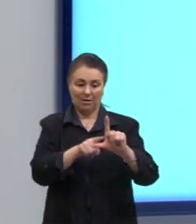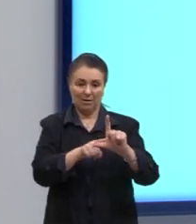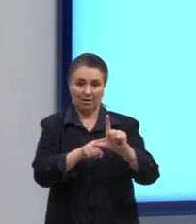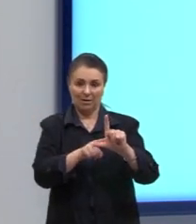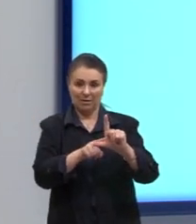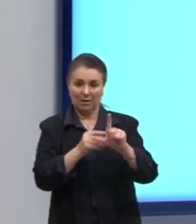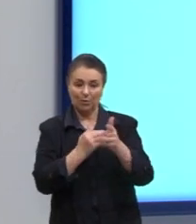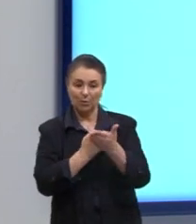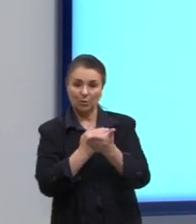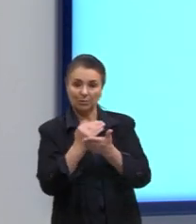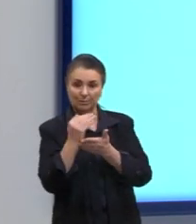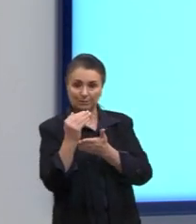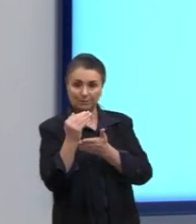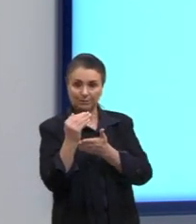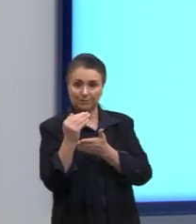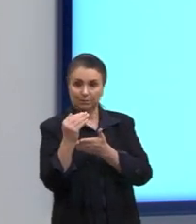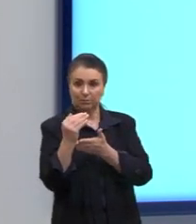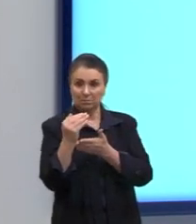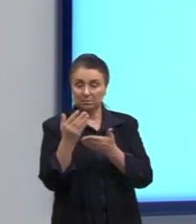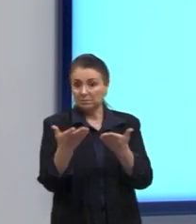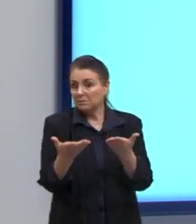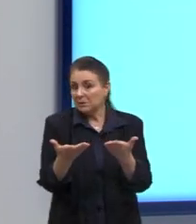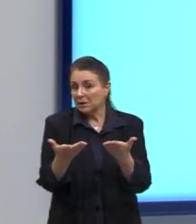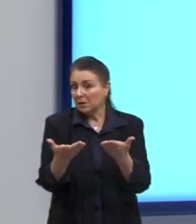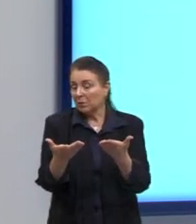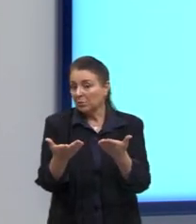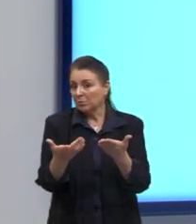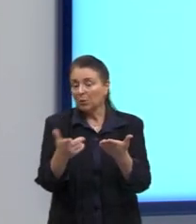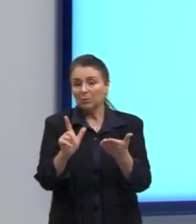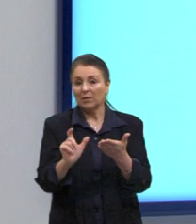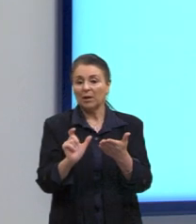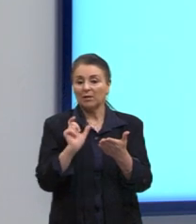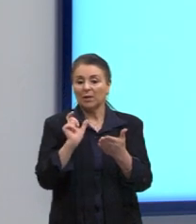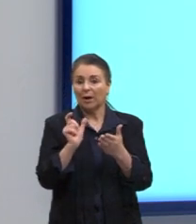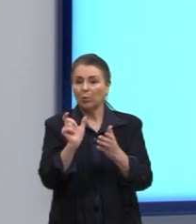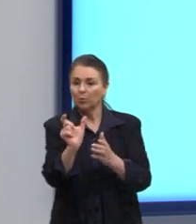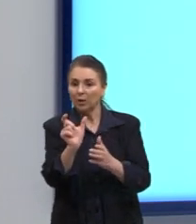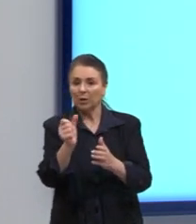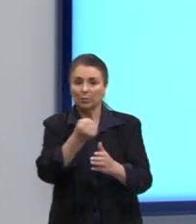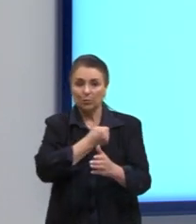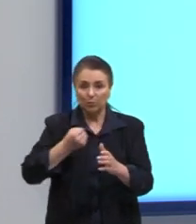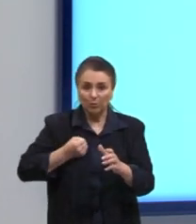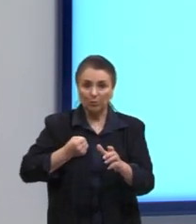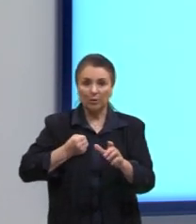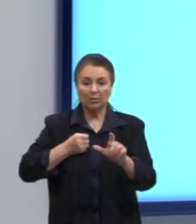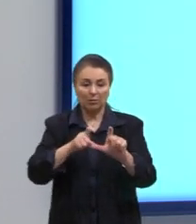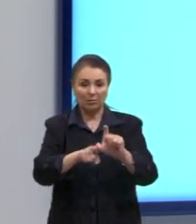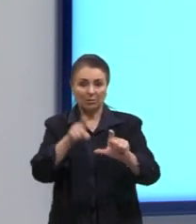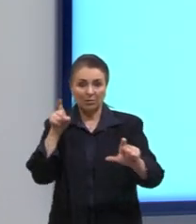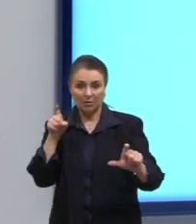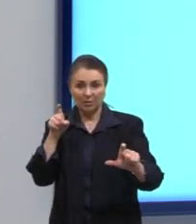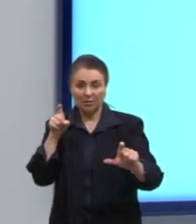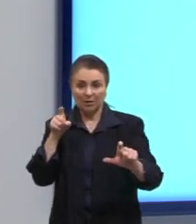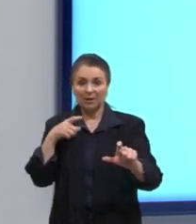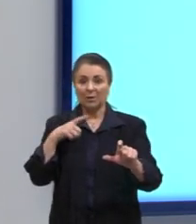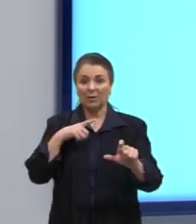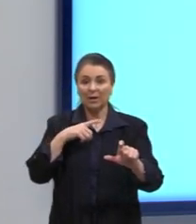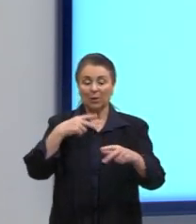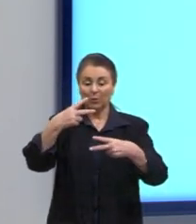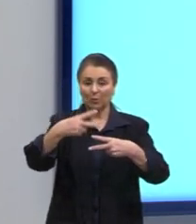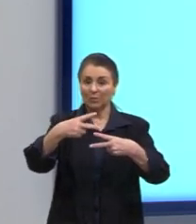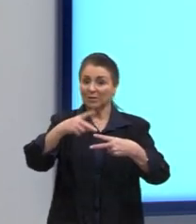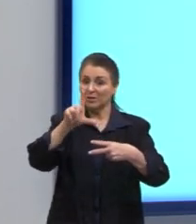Então nós não teríamos o termo independente ou não teríamos o n o coeficiente linear Então